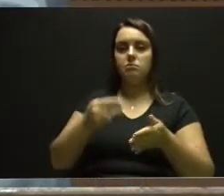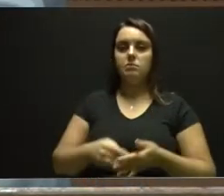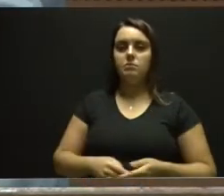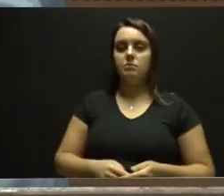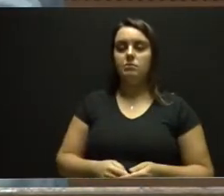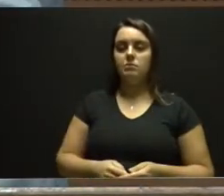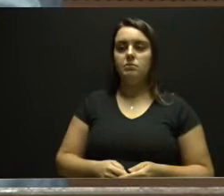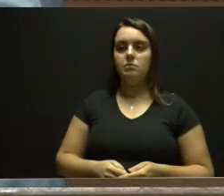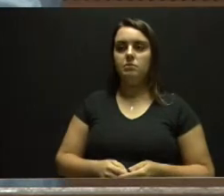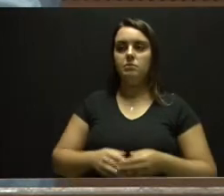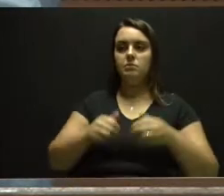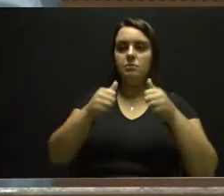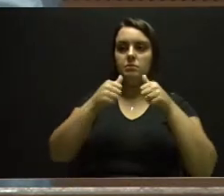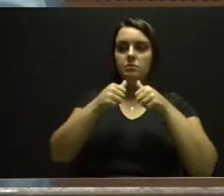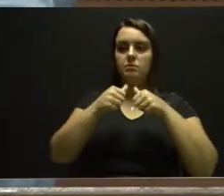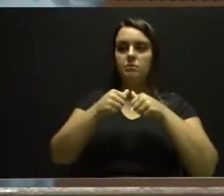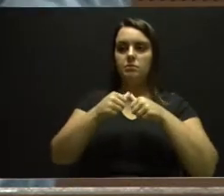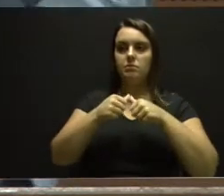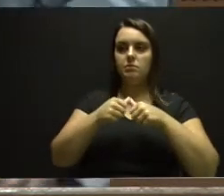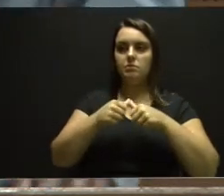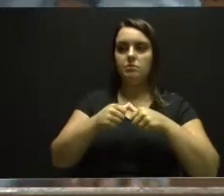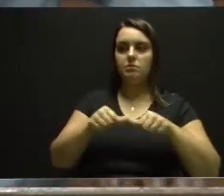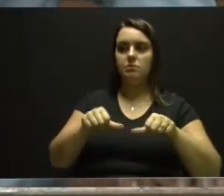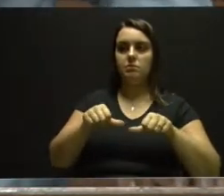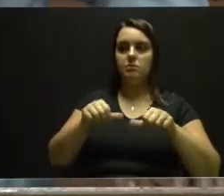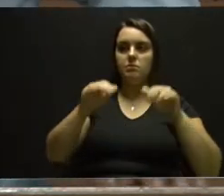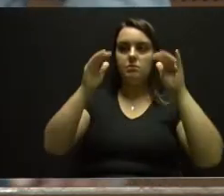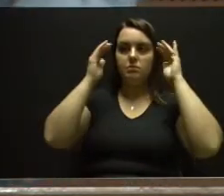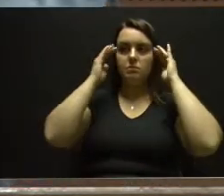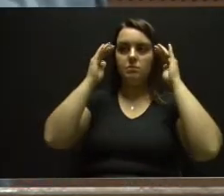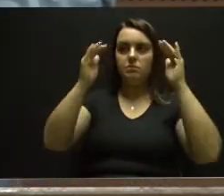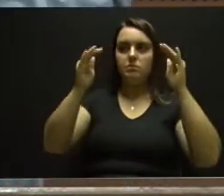está aqui sendo homenageado